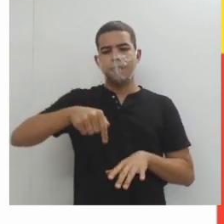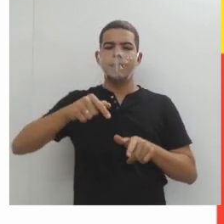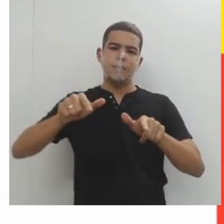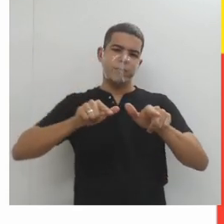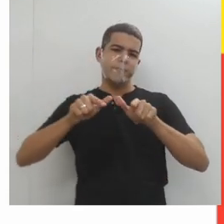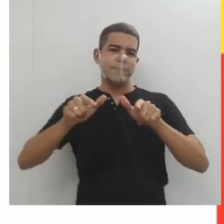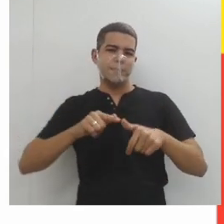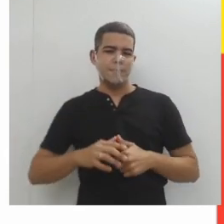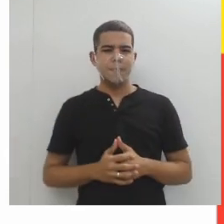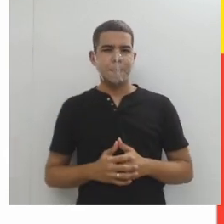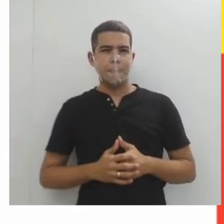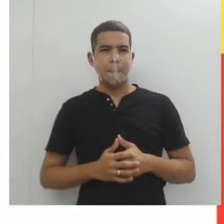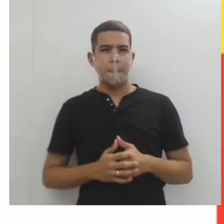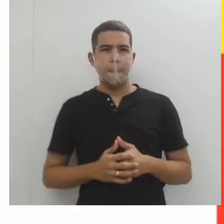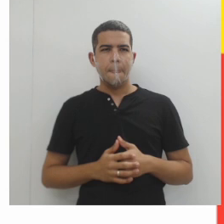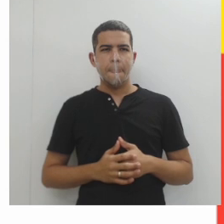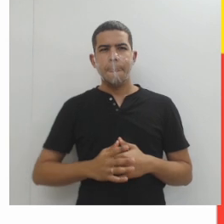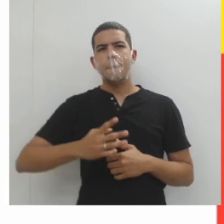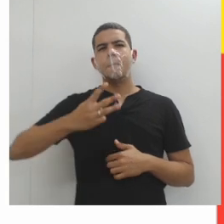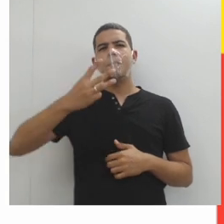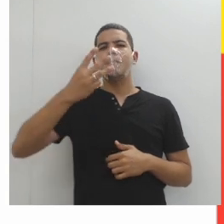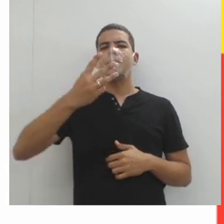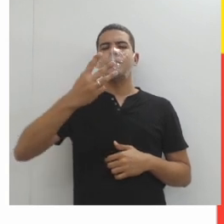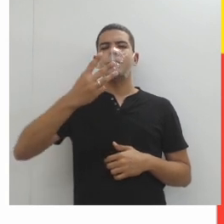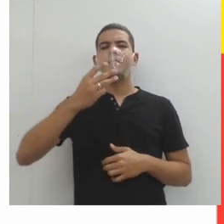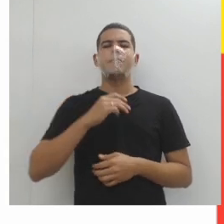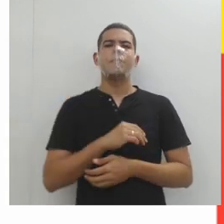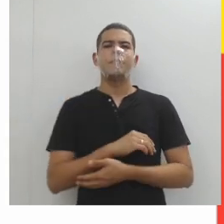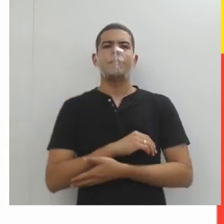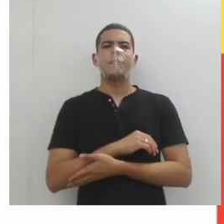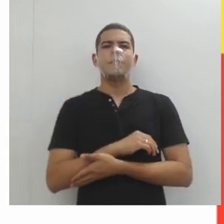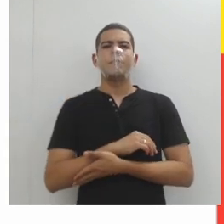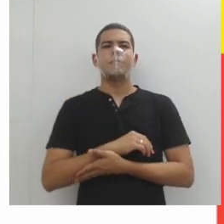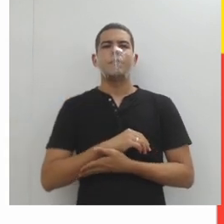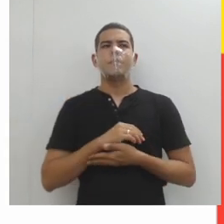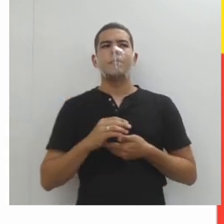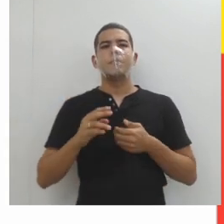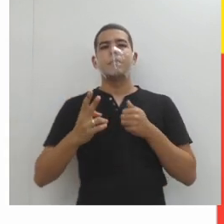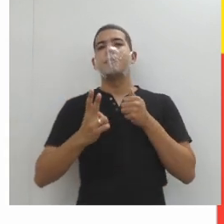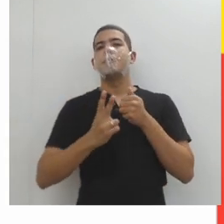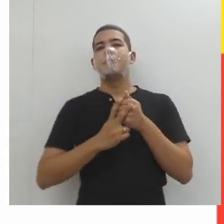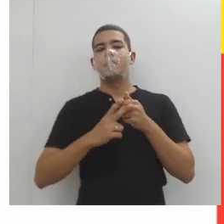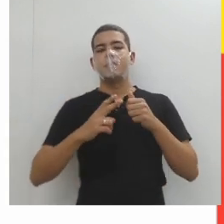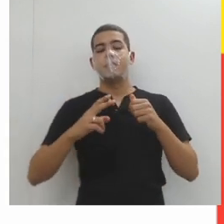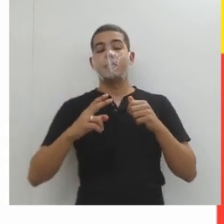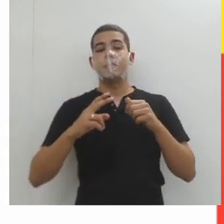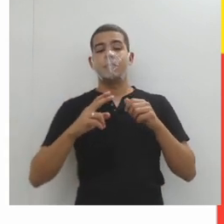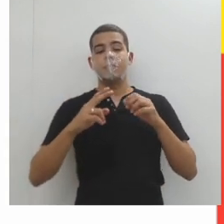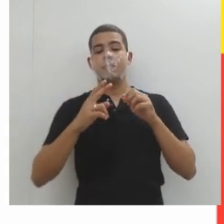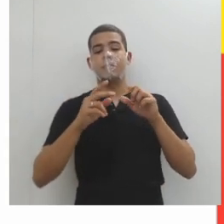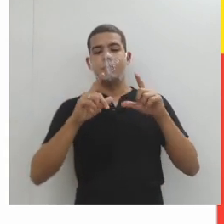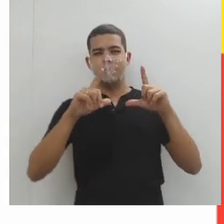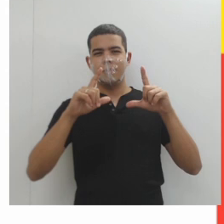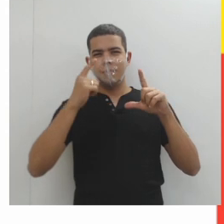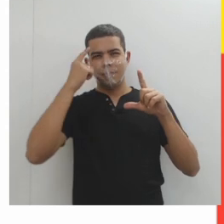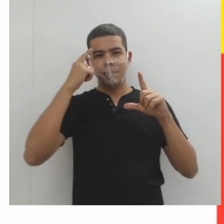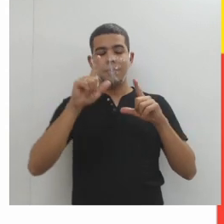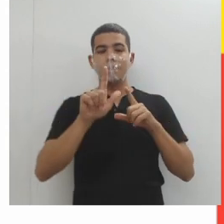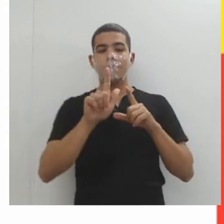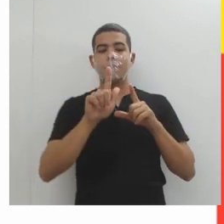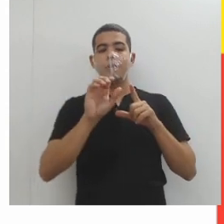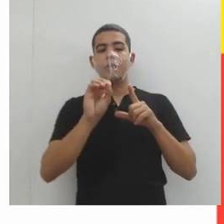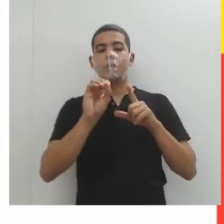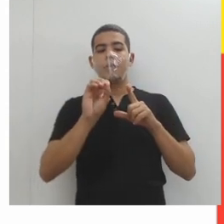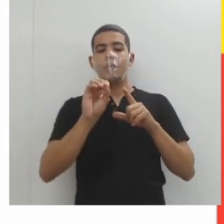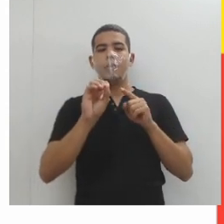Número 3. We, espaço em branco, to London many times. O verbo que está entre parênteses é o go, que a gente viu no quadro também. Ele é